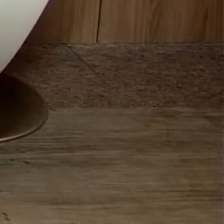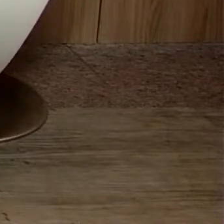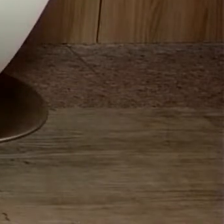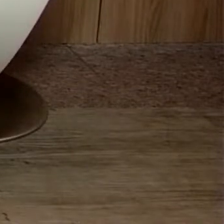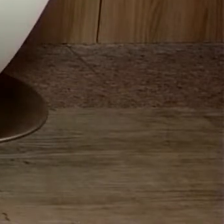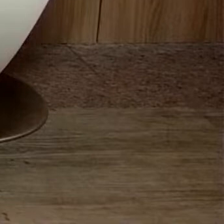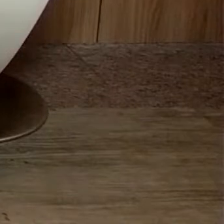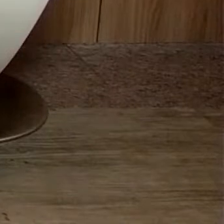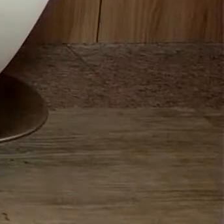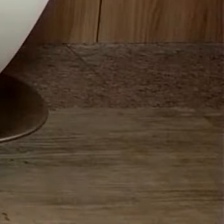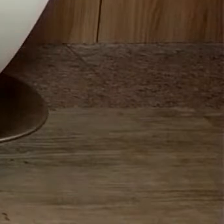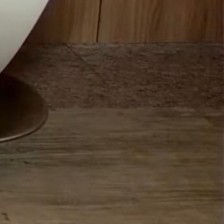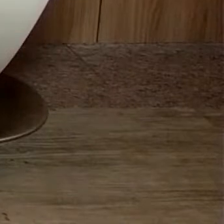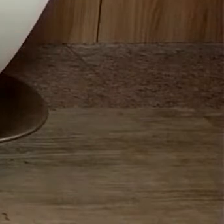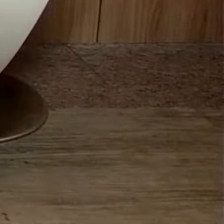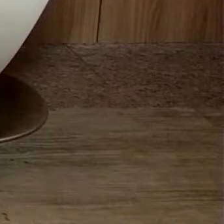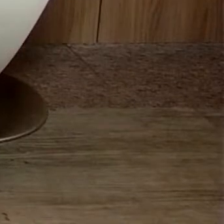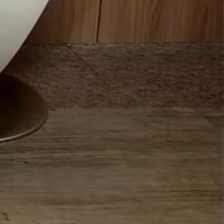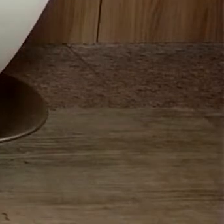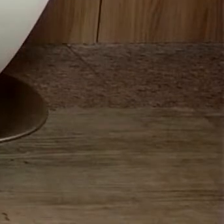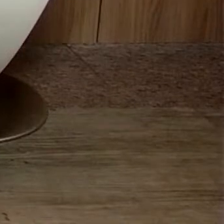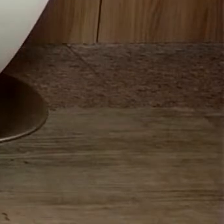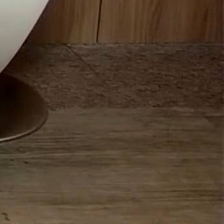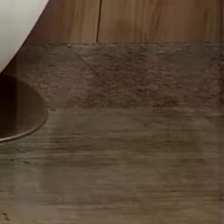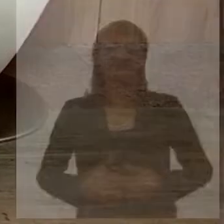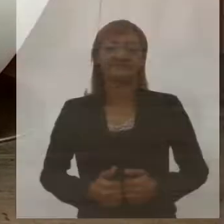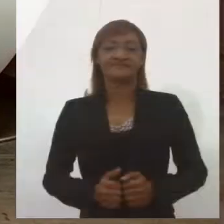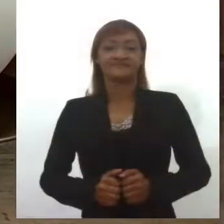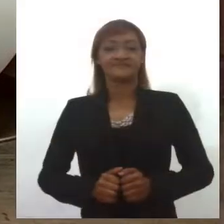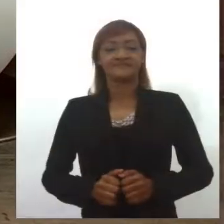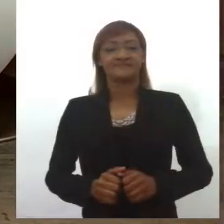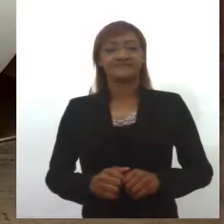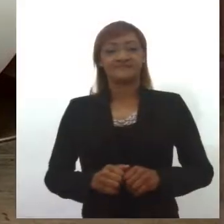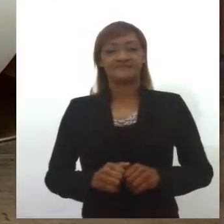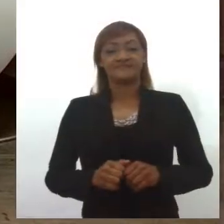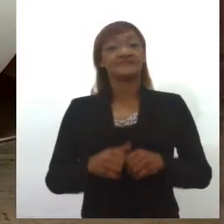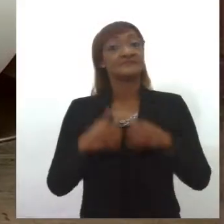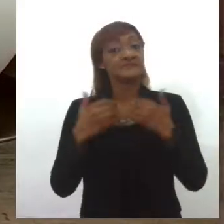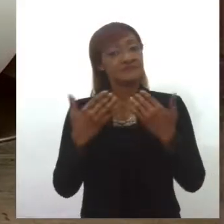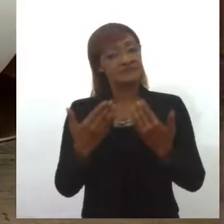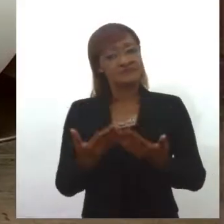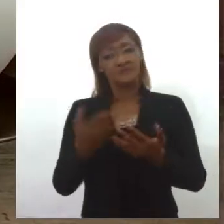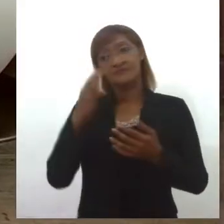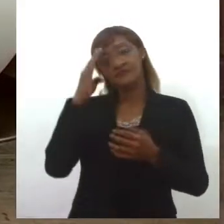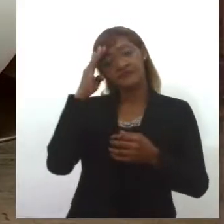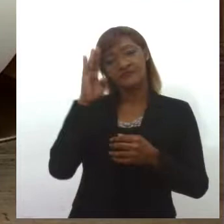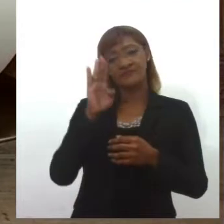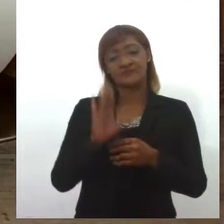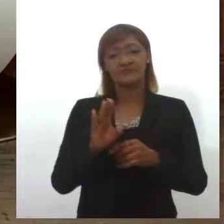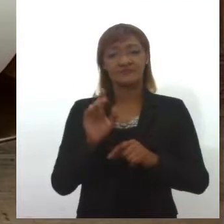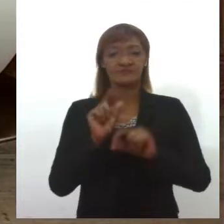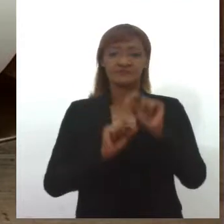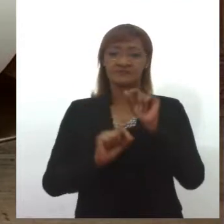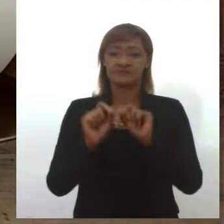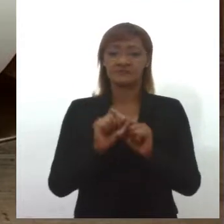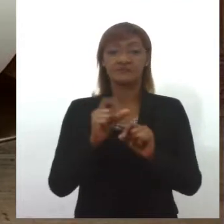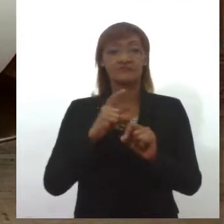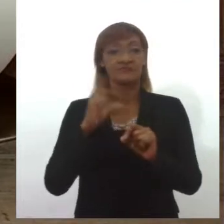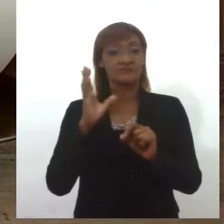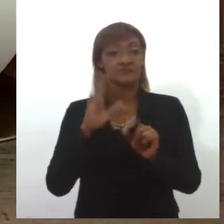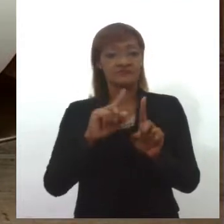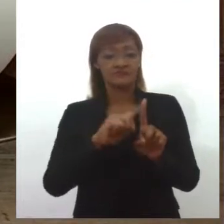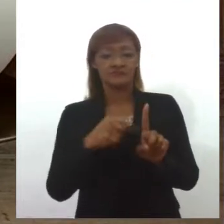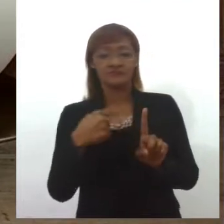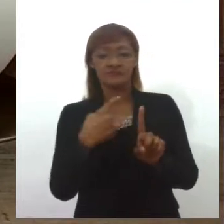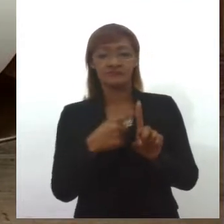Kátia, que indo a fundo a gente vê o quanto impacta principalmente esse aumento das taxas de juros,